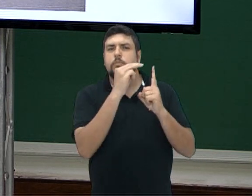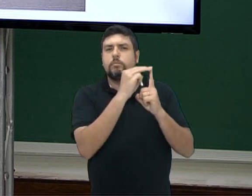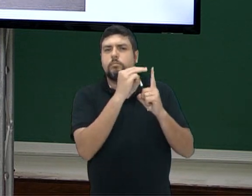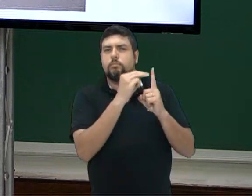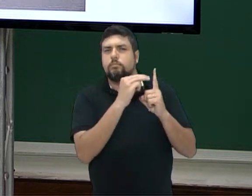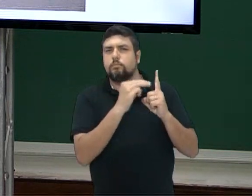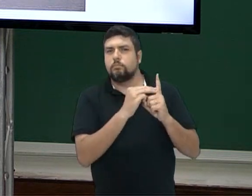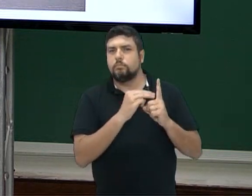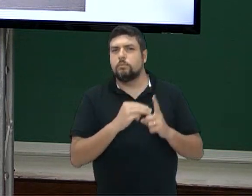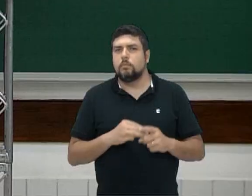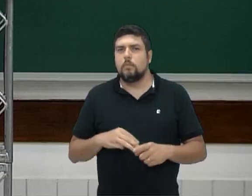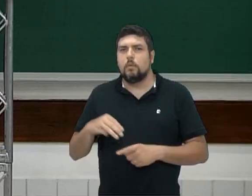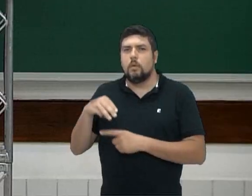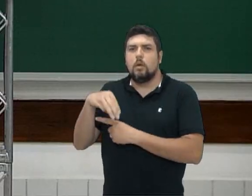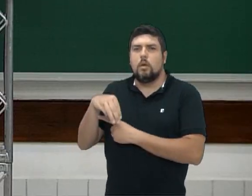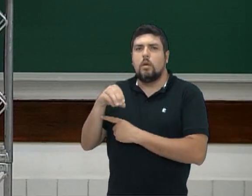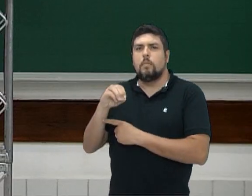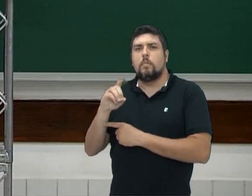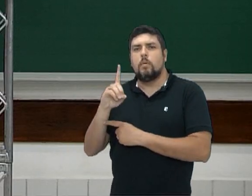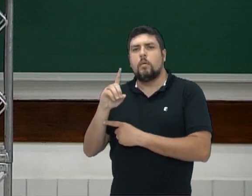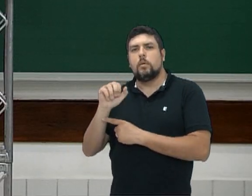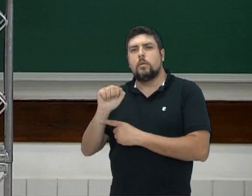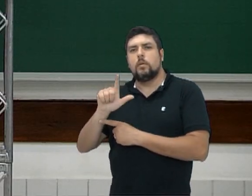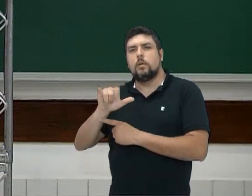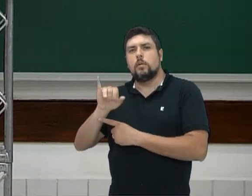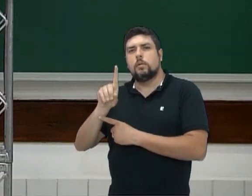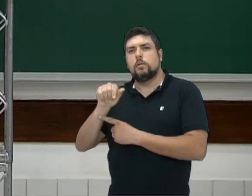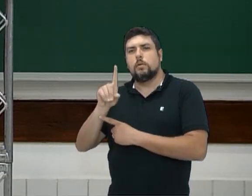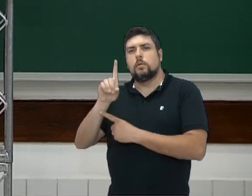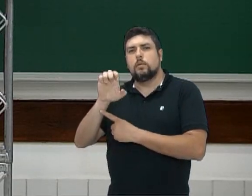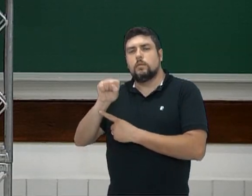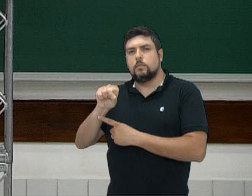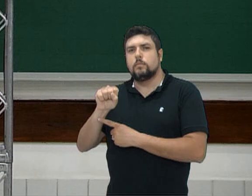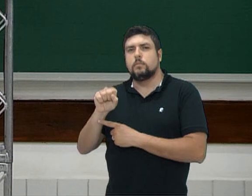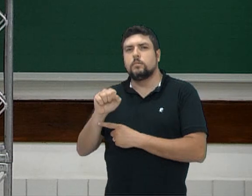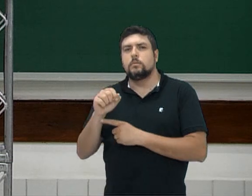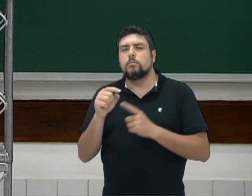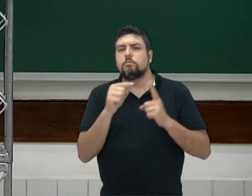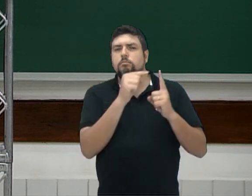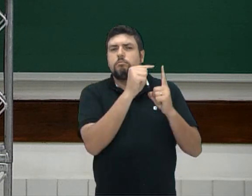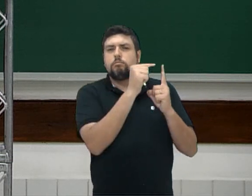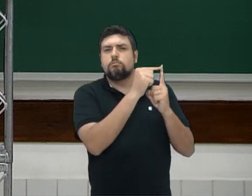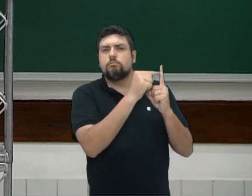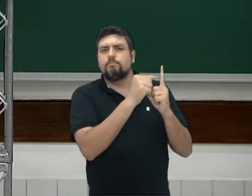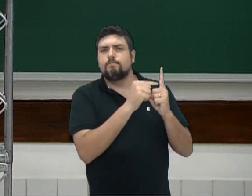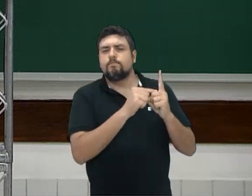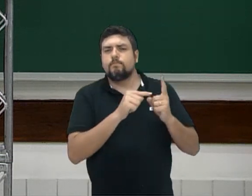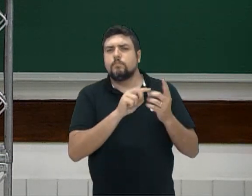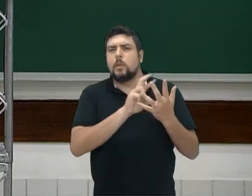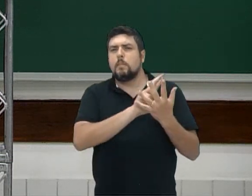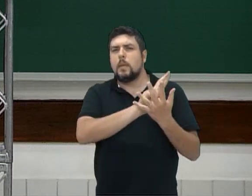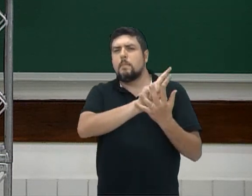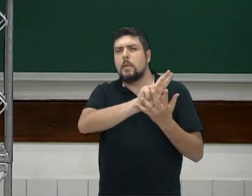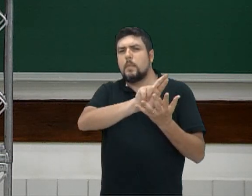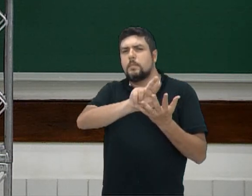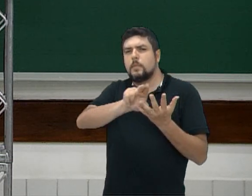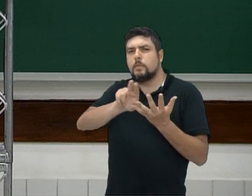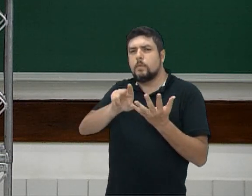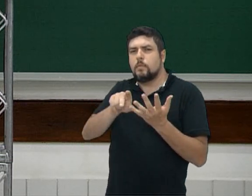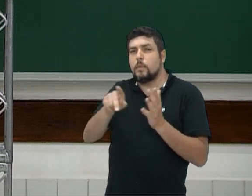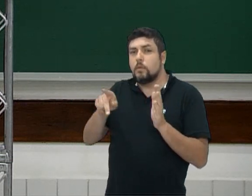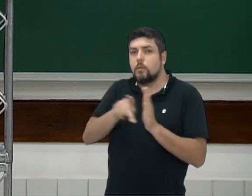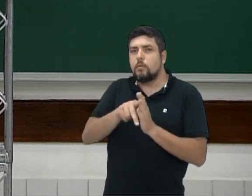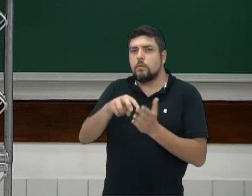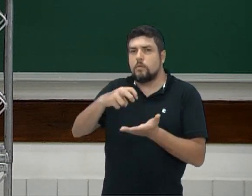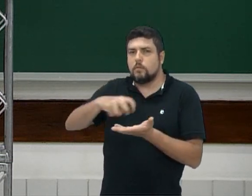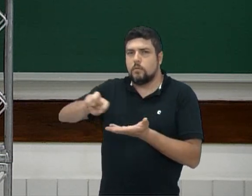lá na avaliação diagnóstica que falava quais são as modalidades? Então, preste atenção, nós temos diferentes modalidades de skate. Então, a